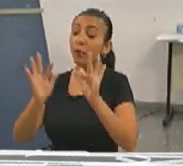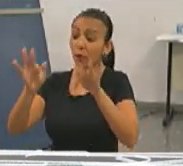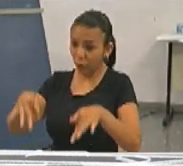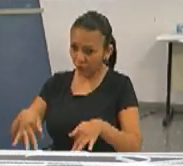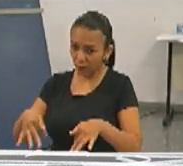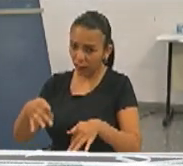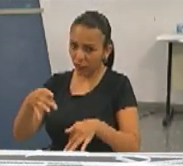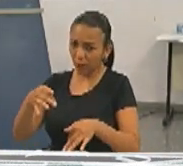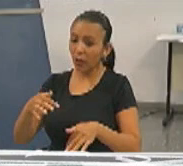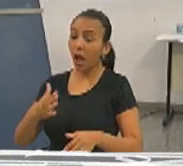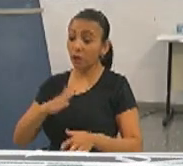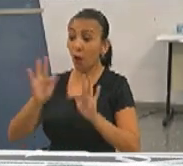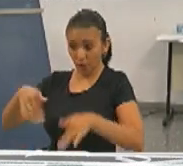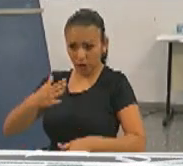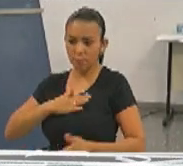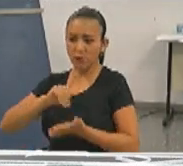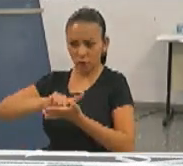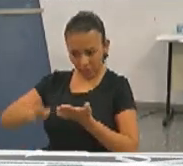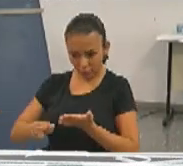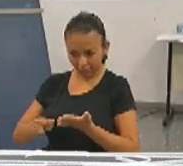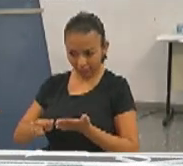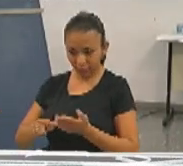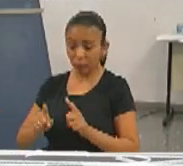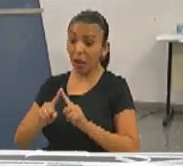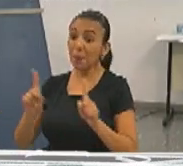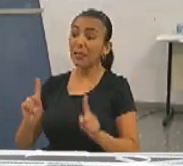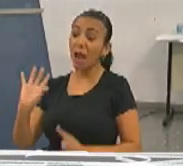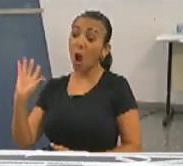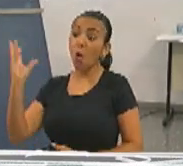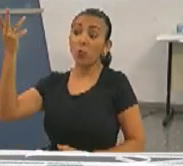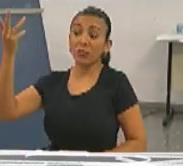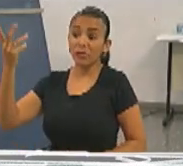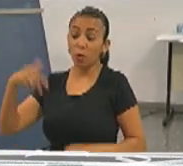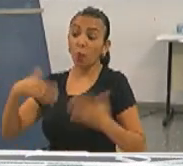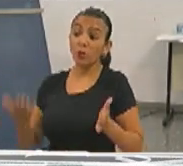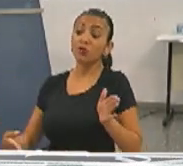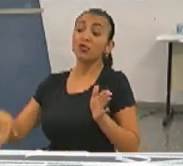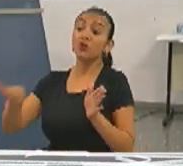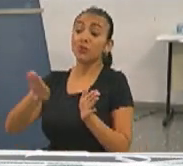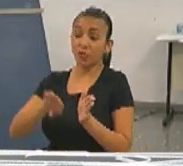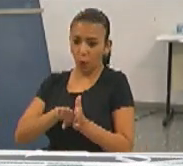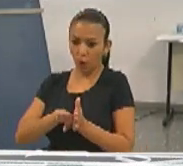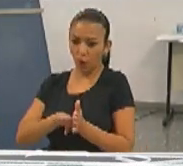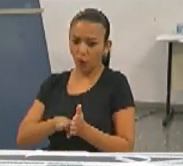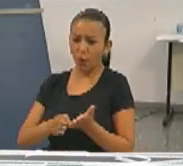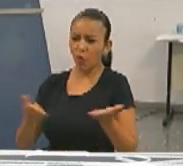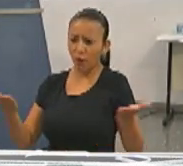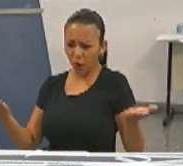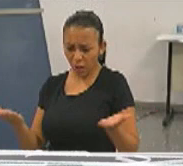até o fim da minha gestão. O que aconteceu é que, quando chegou